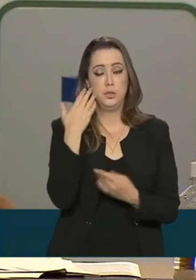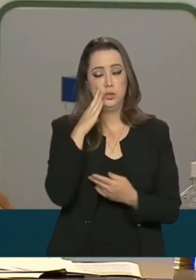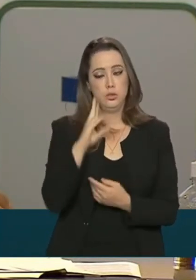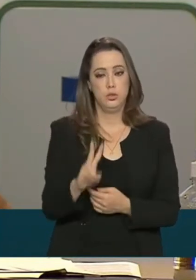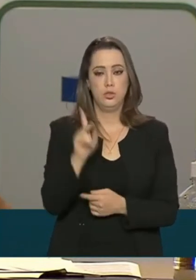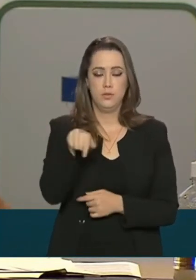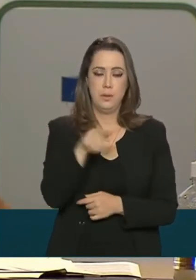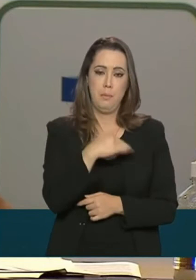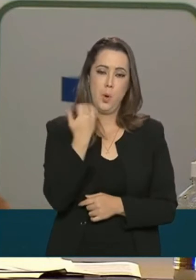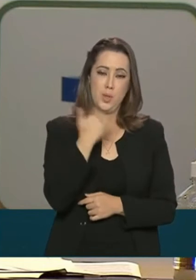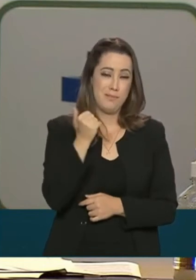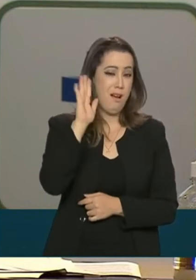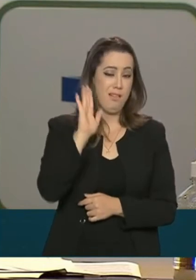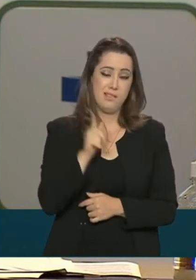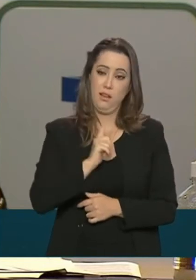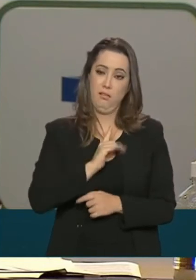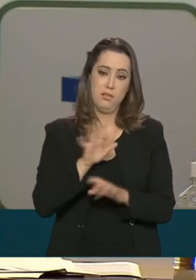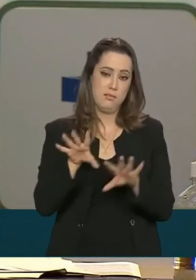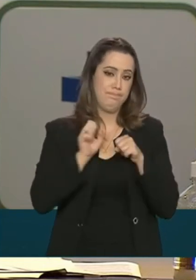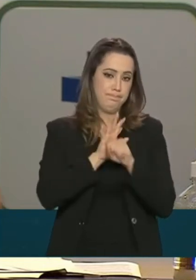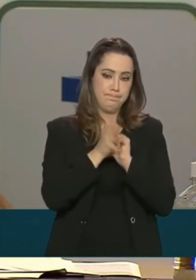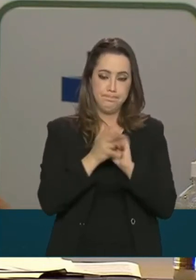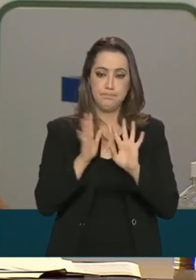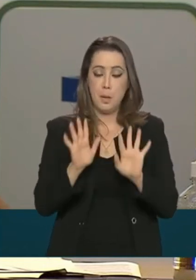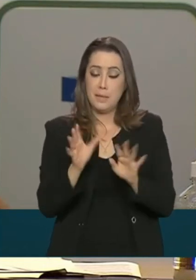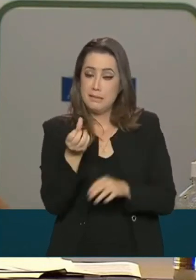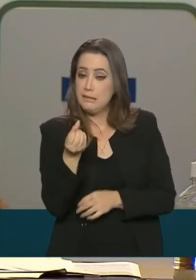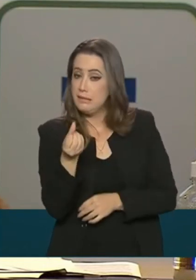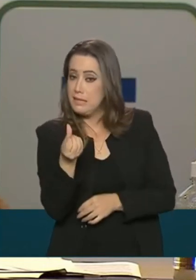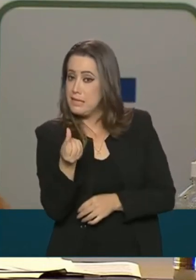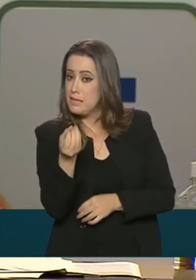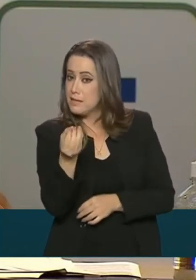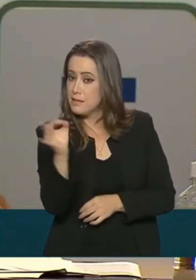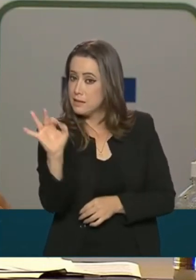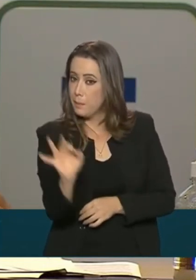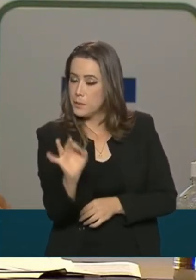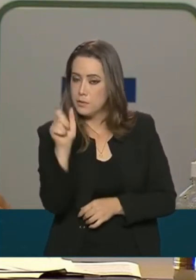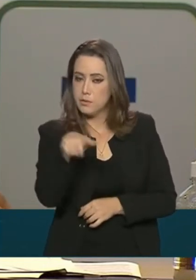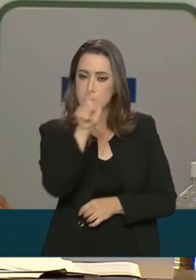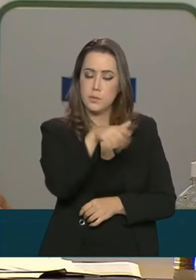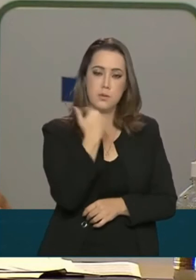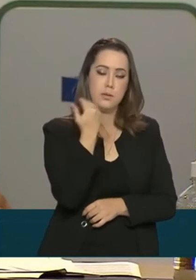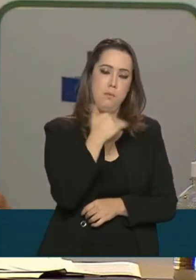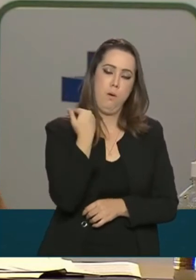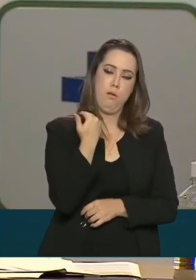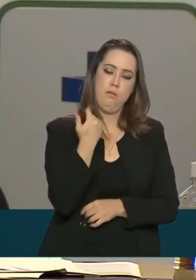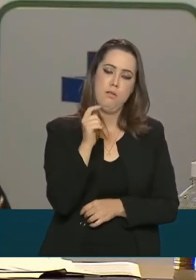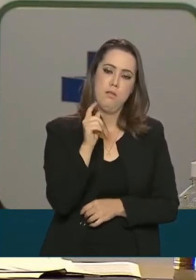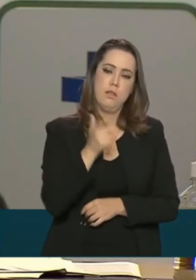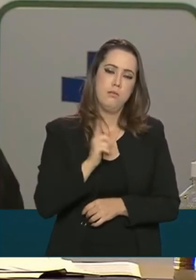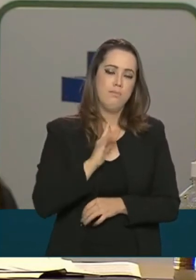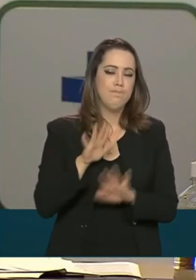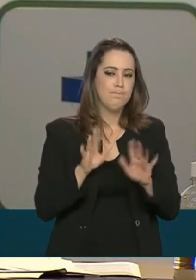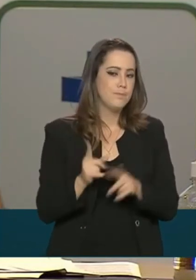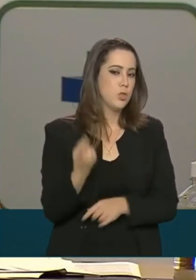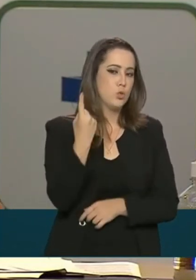com óbitos, né? Embora 60% desses pacientes que vão a óbito, eles têm pelo